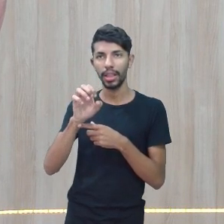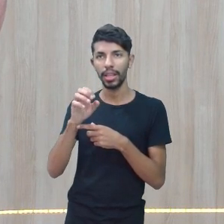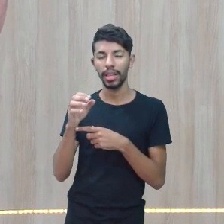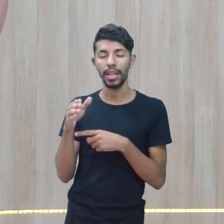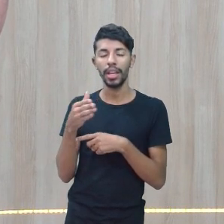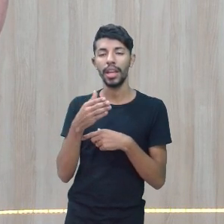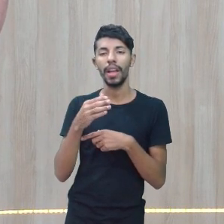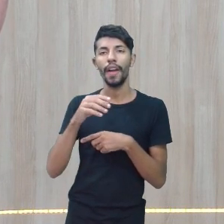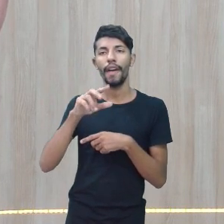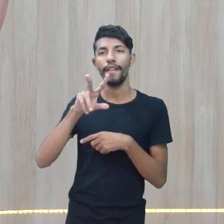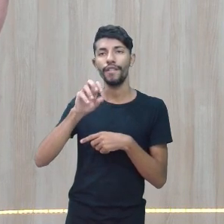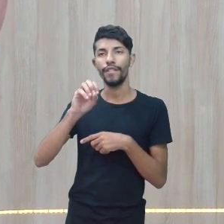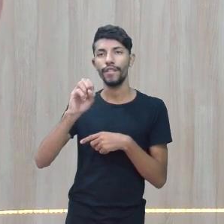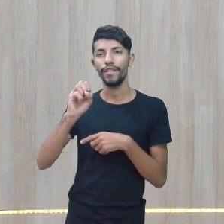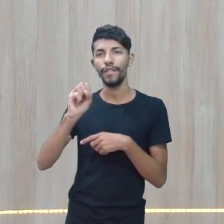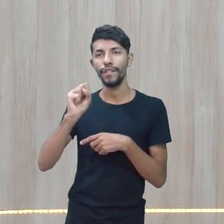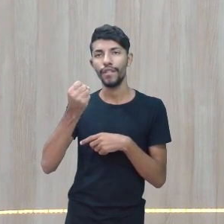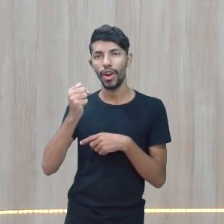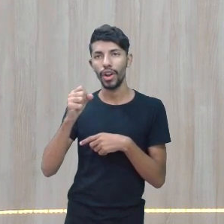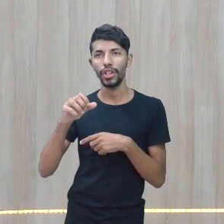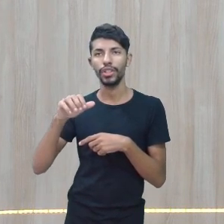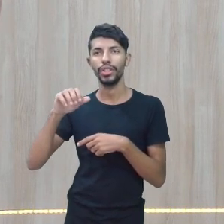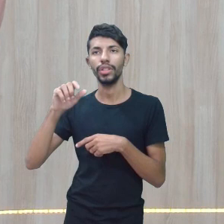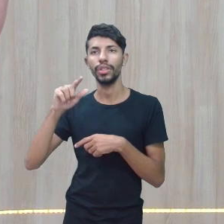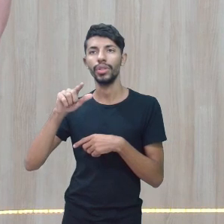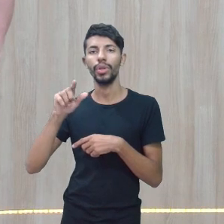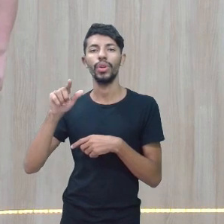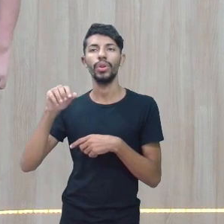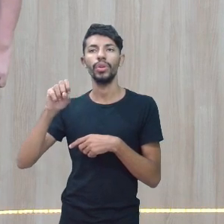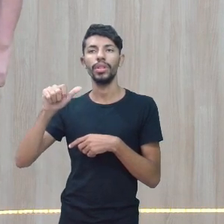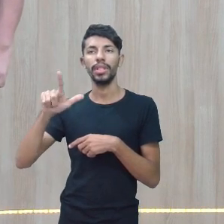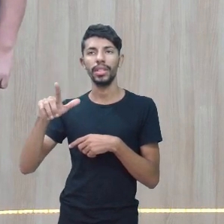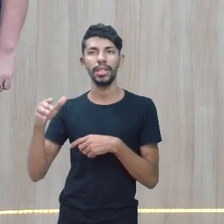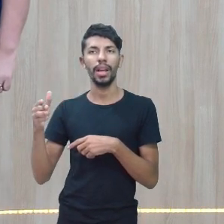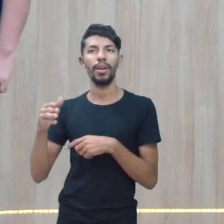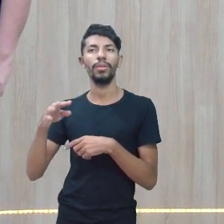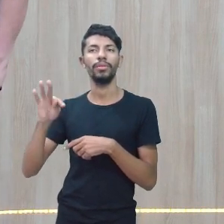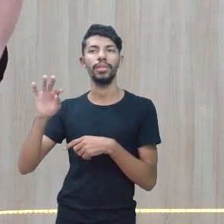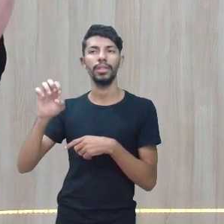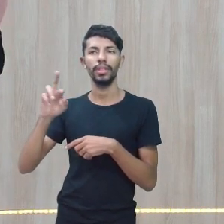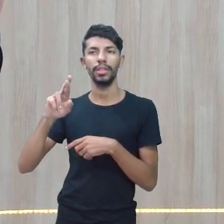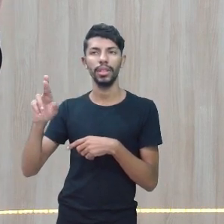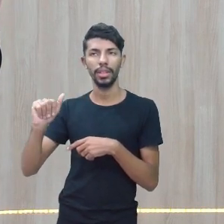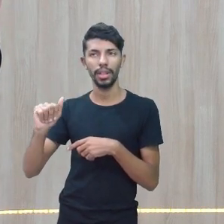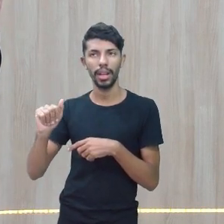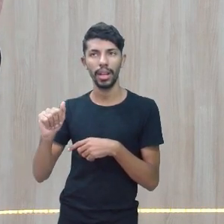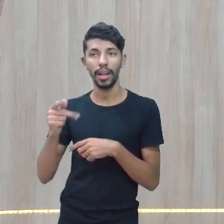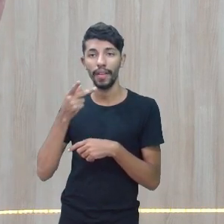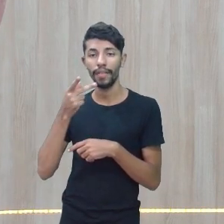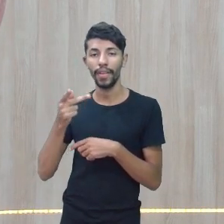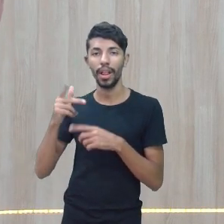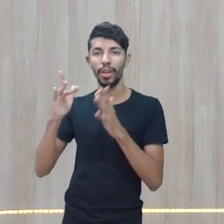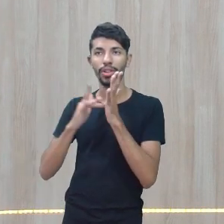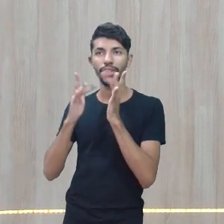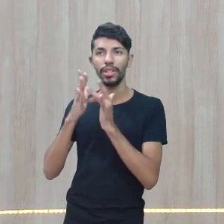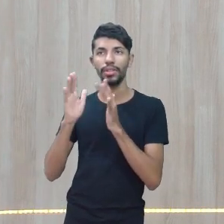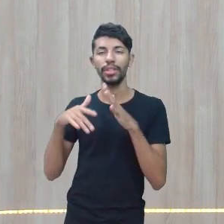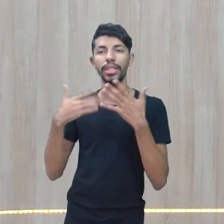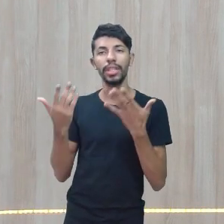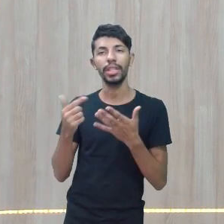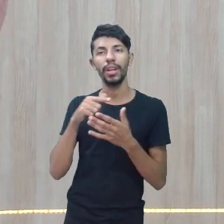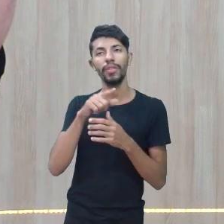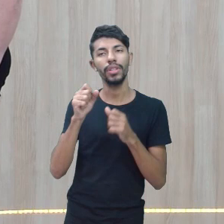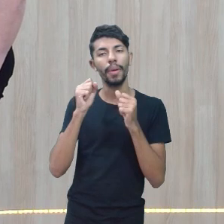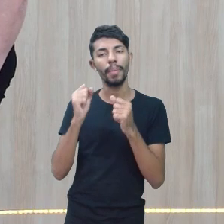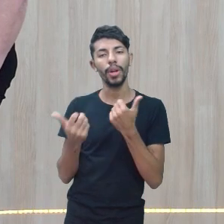Vocês, né, são, você pode colocar vocês são o sal da terra, disse Jesus. Então, na letra C,